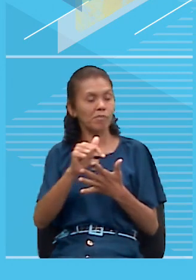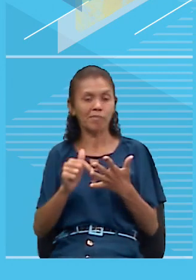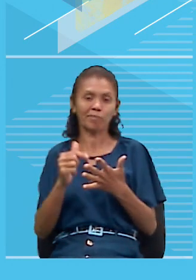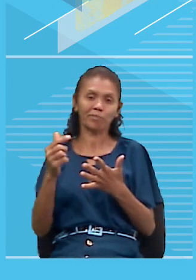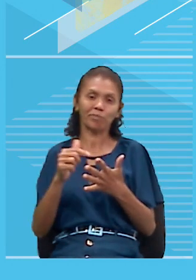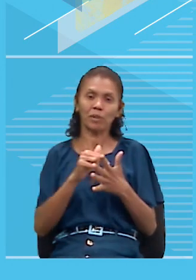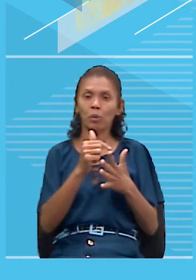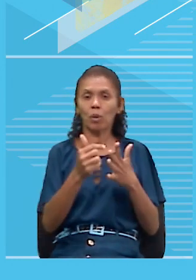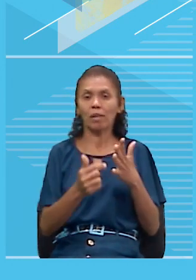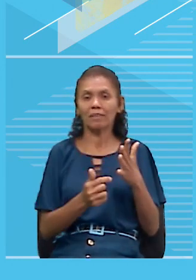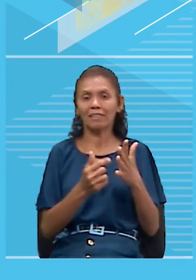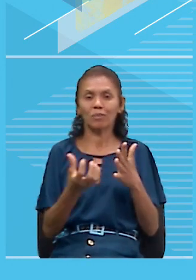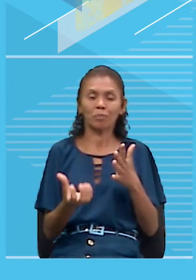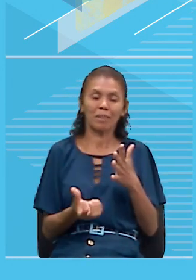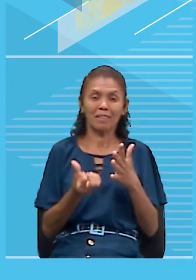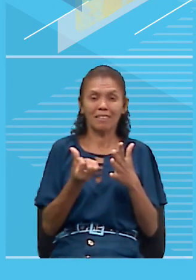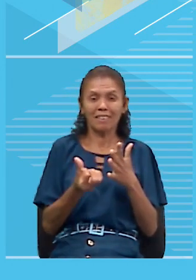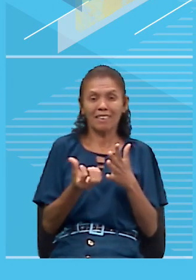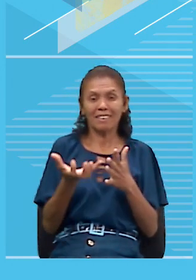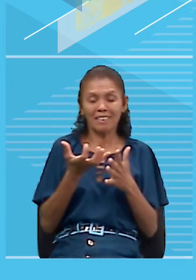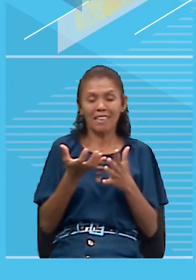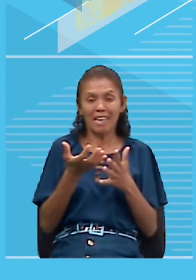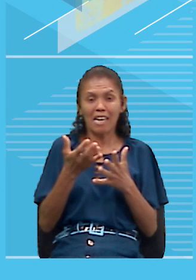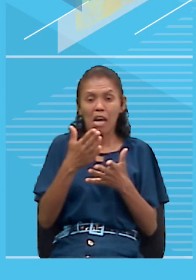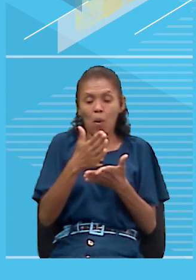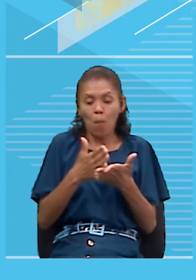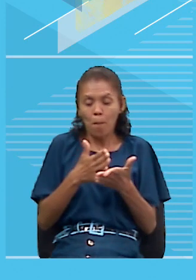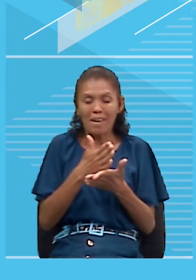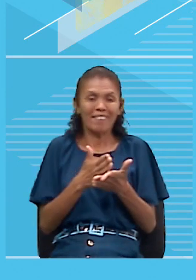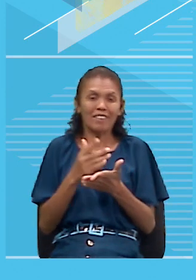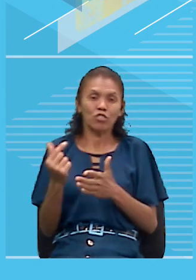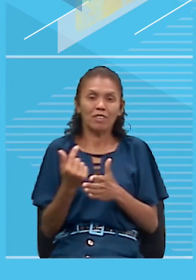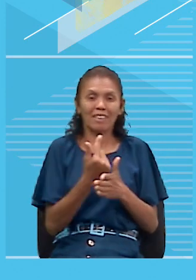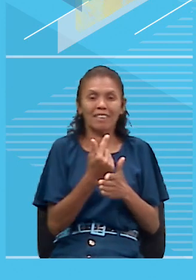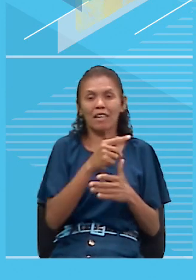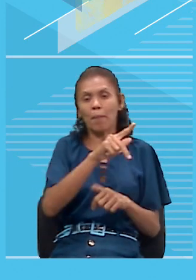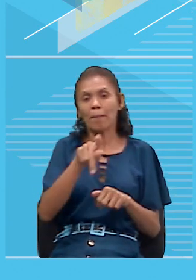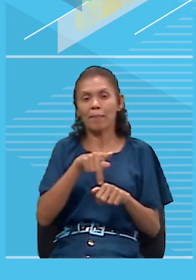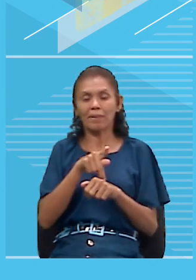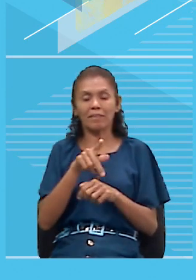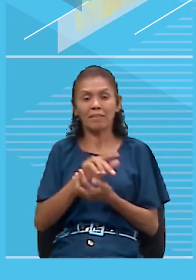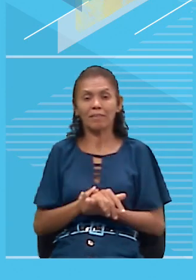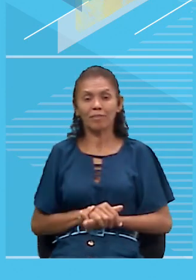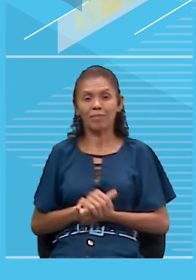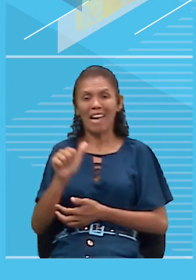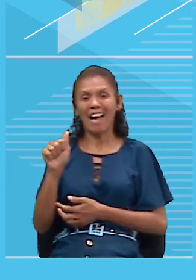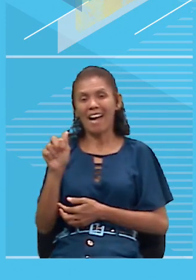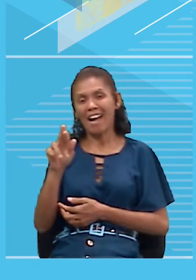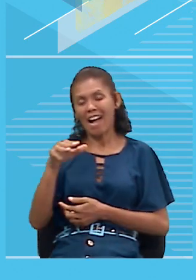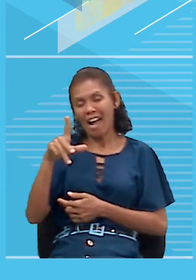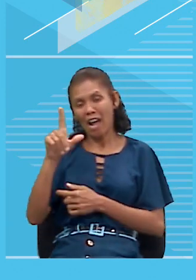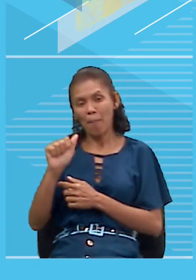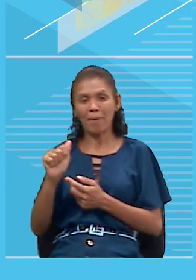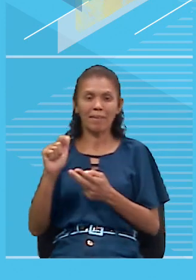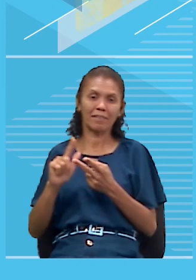do Iran e da Síria muito tranquilo com certeza a Turquia Armênia não é isso